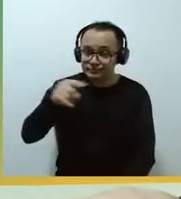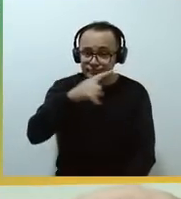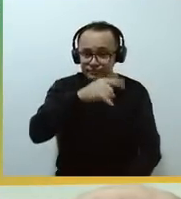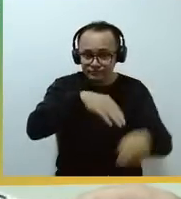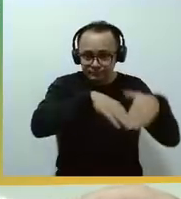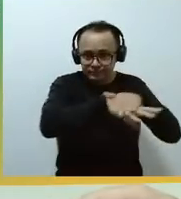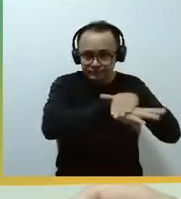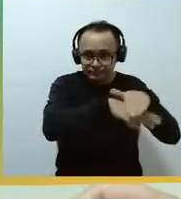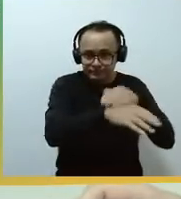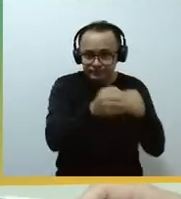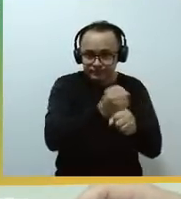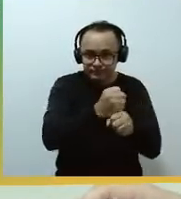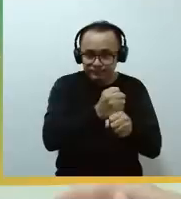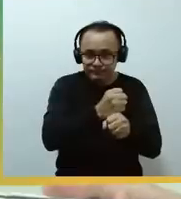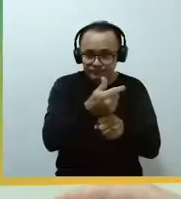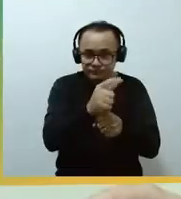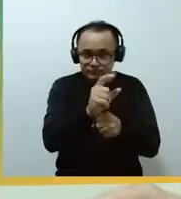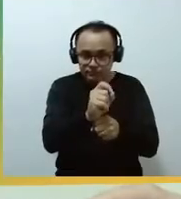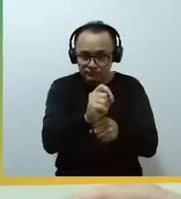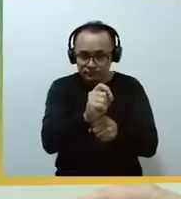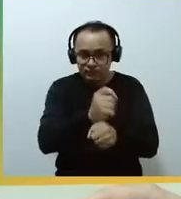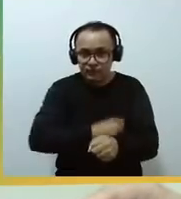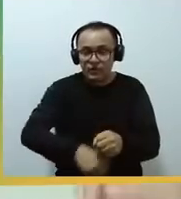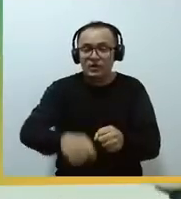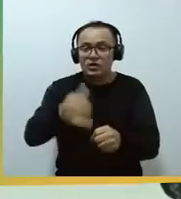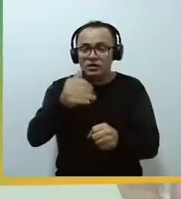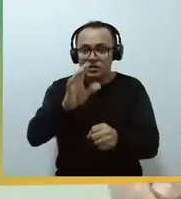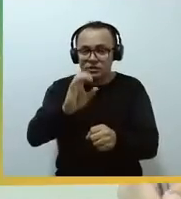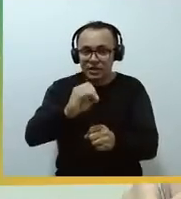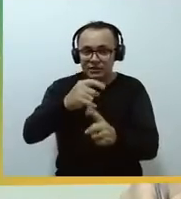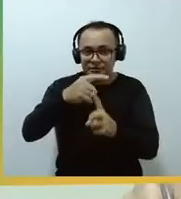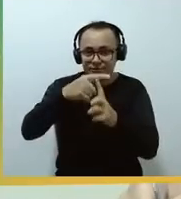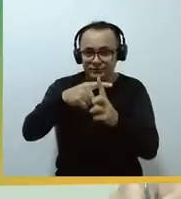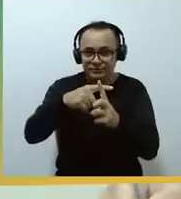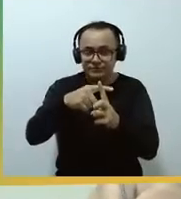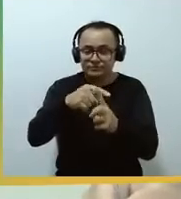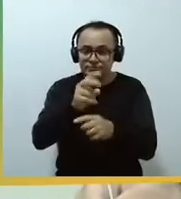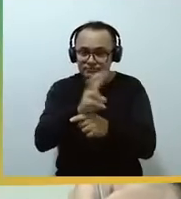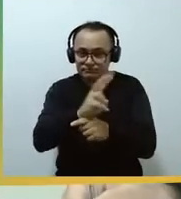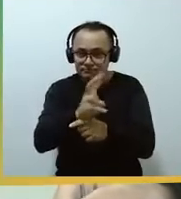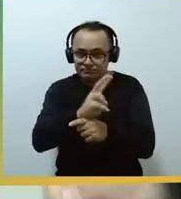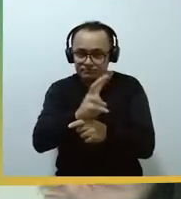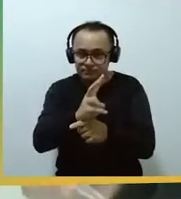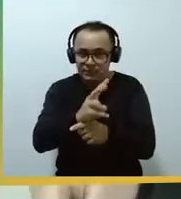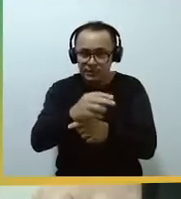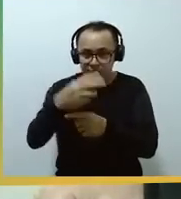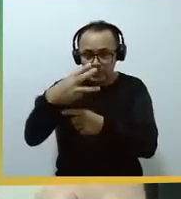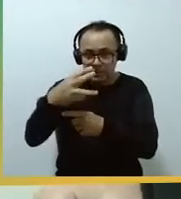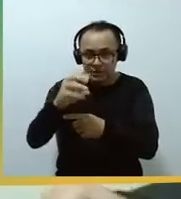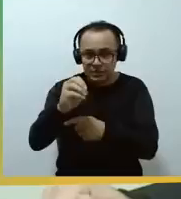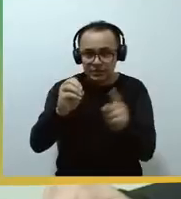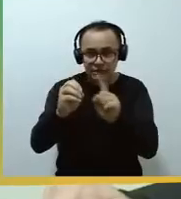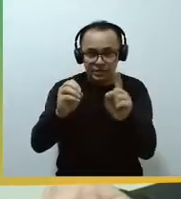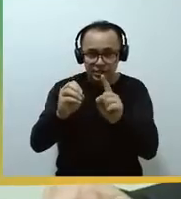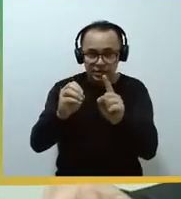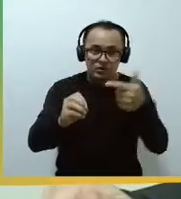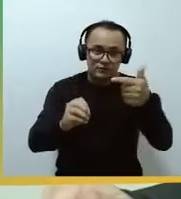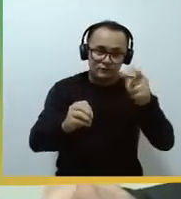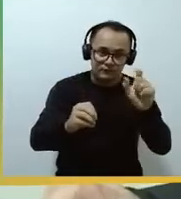e 10 que você tem que fiscalizar, mas 10 já não opera mais, né? Então não é 30, eu acho que colocou bem, é 20, o 10,